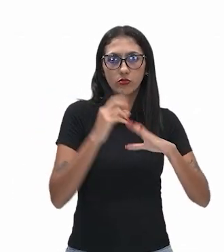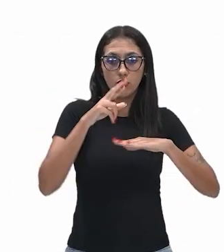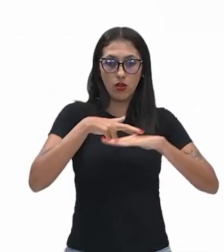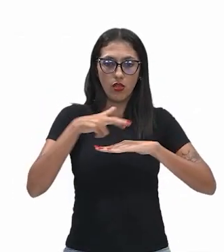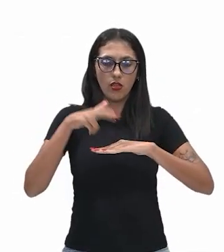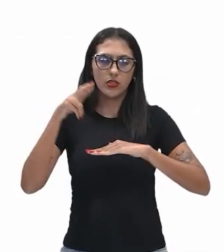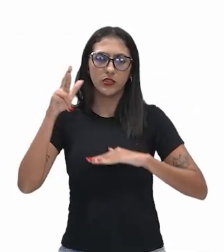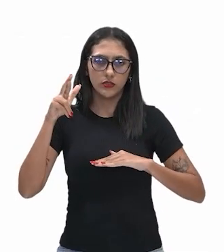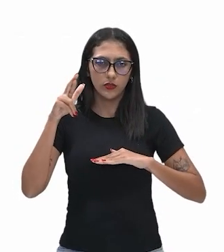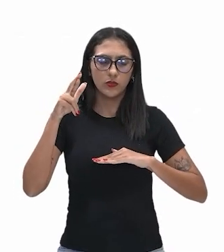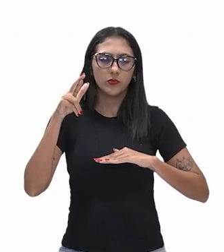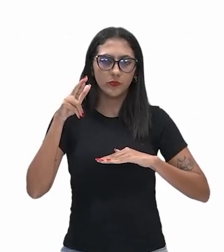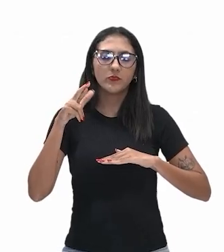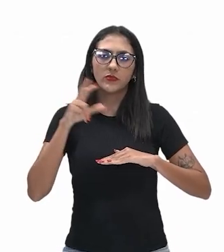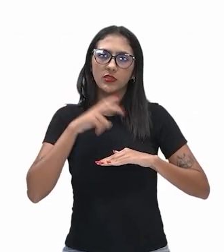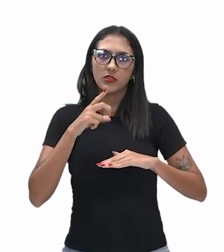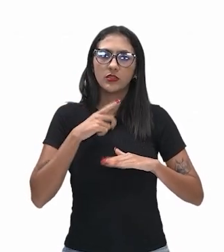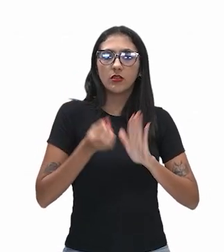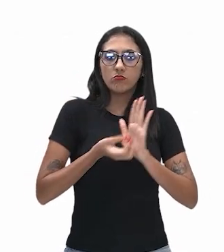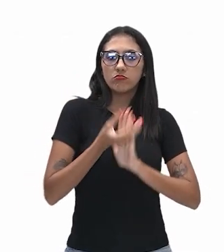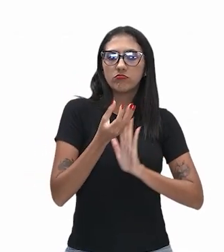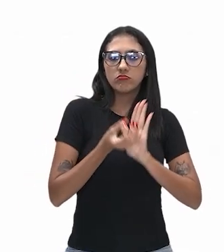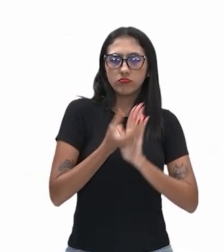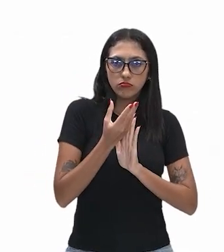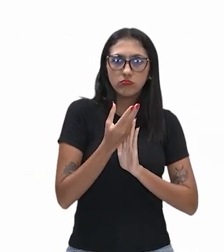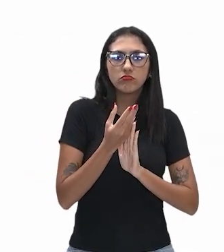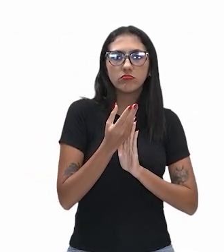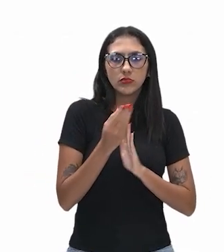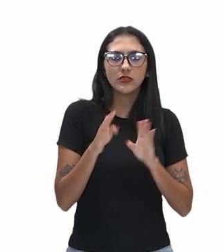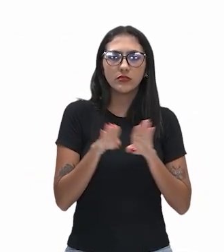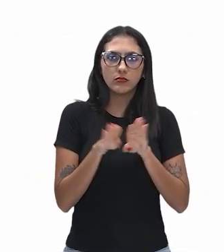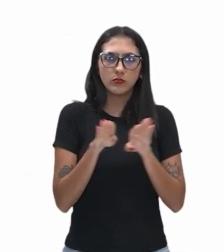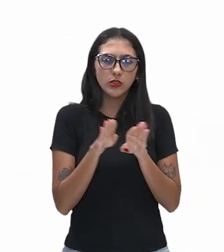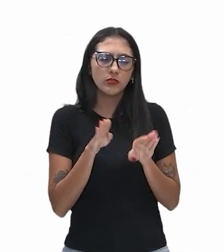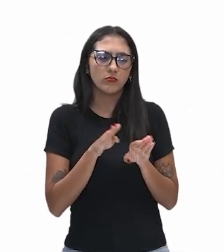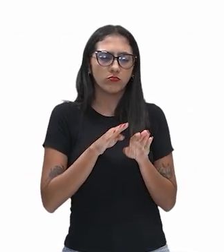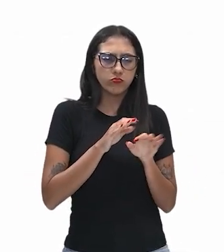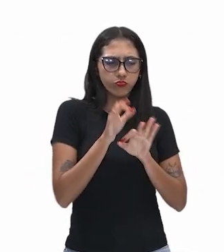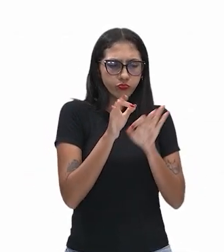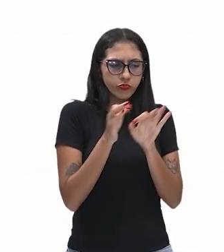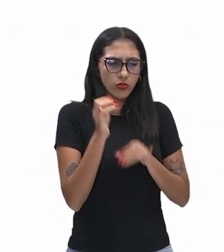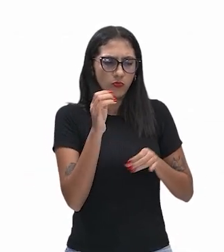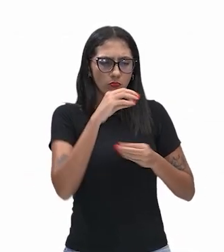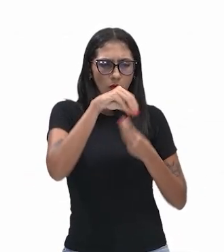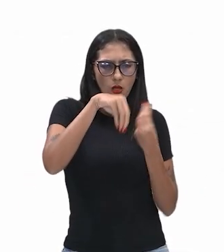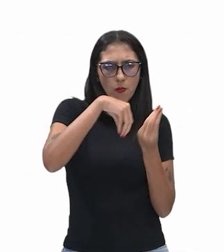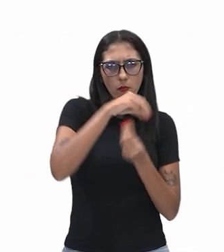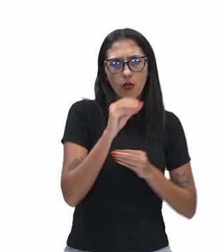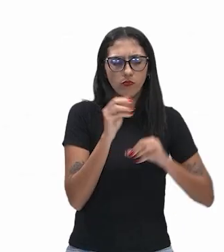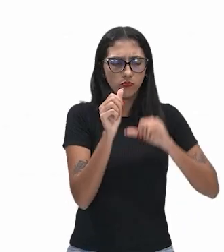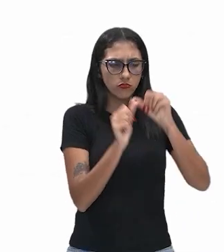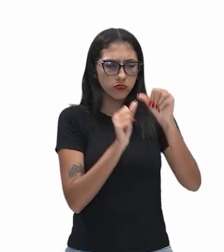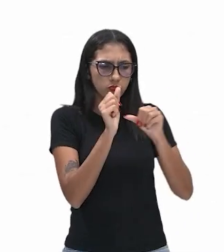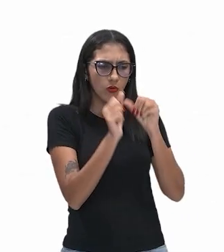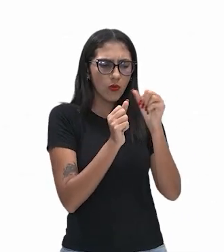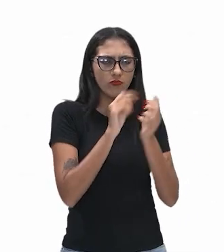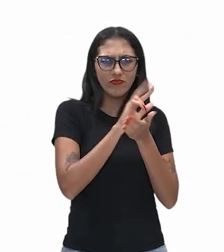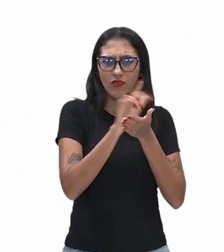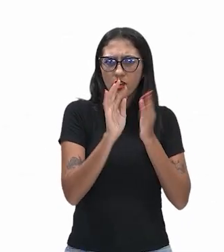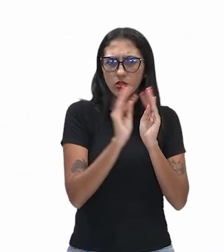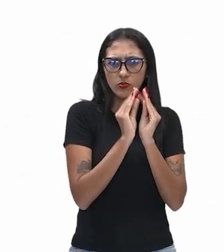que vai ser criada a partir de manipulação de núcleos para fazer girar